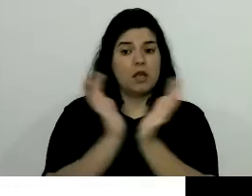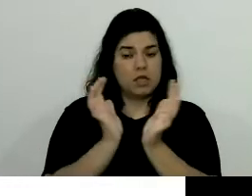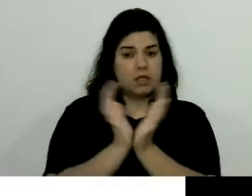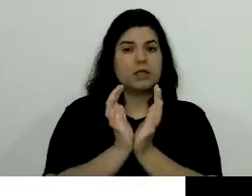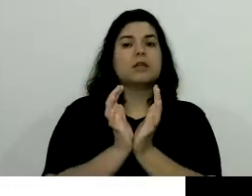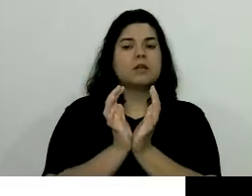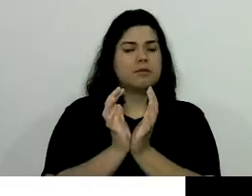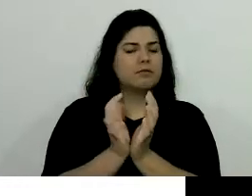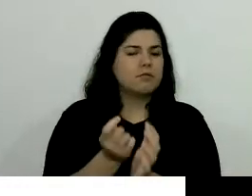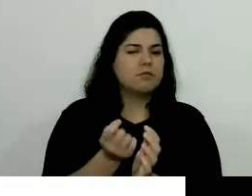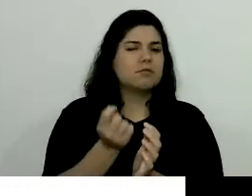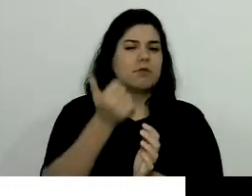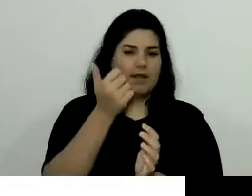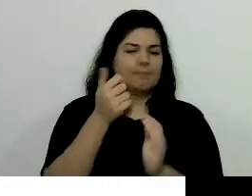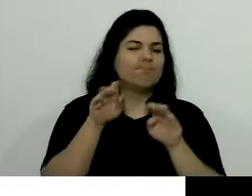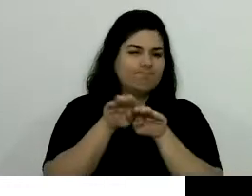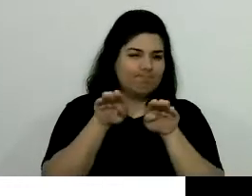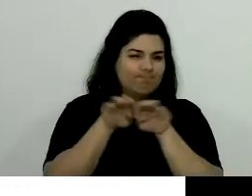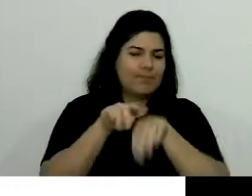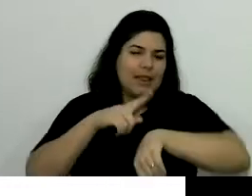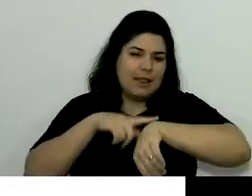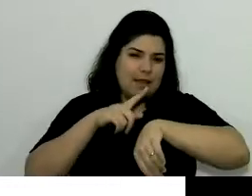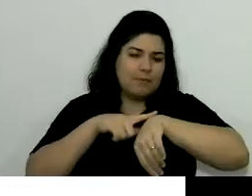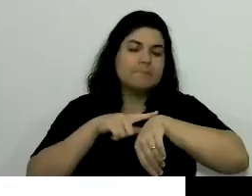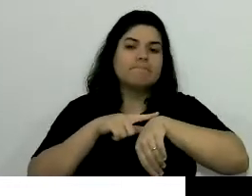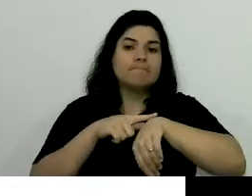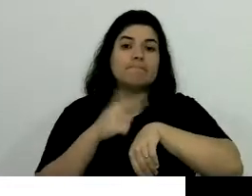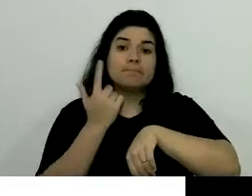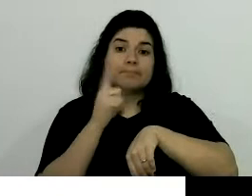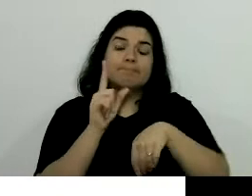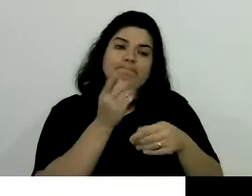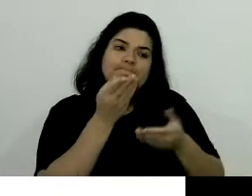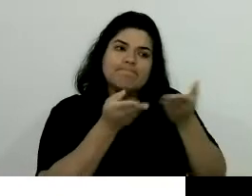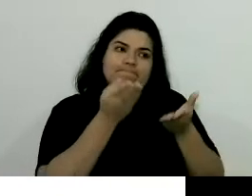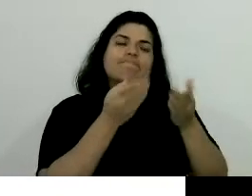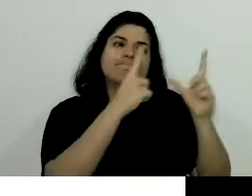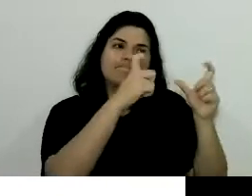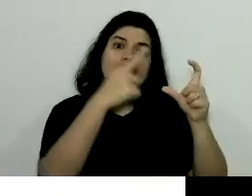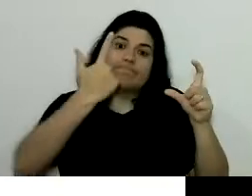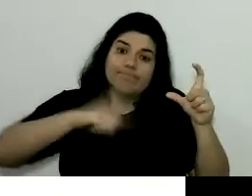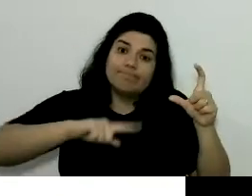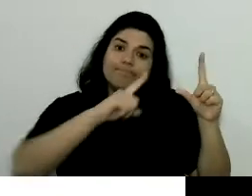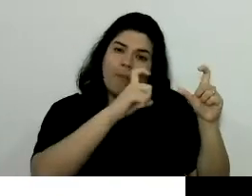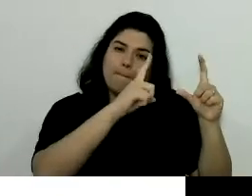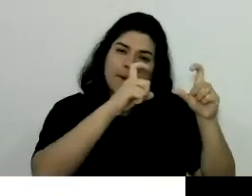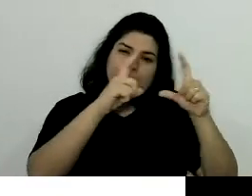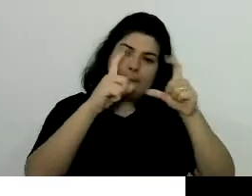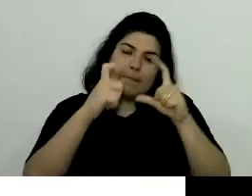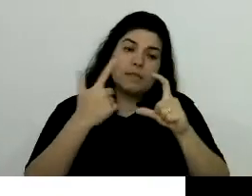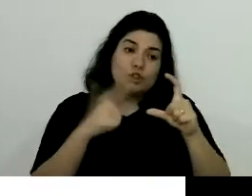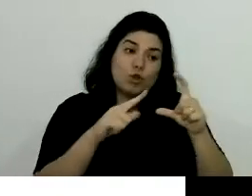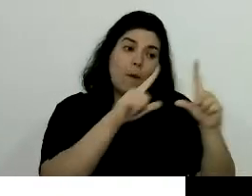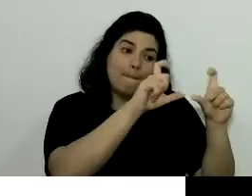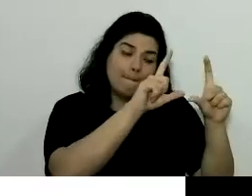quase equivalente, por um tempo quase igual, que tratou de refotografar, né, com fotografia digital,